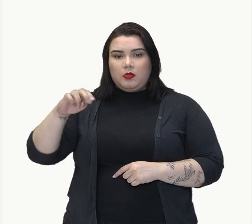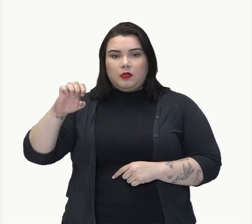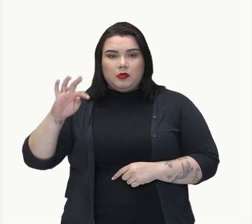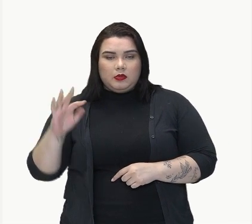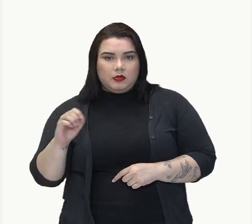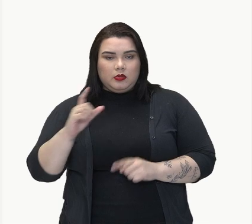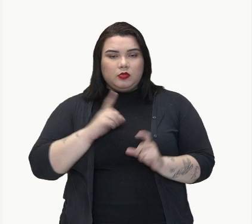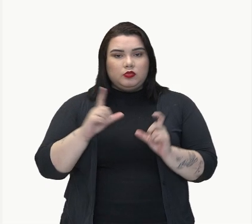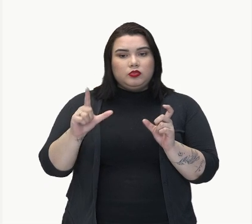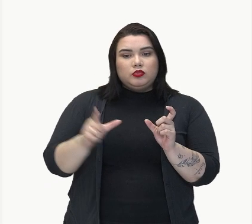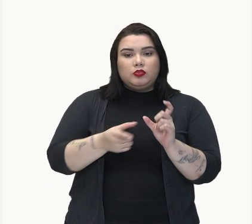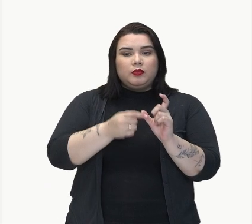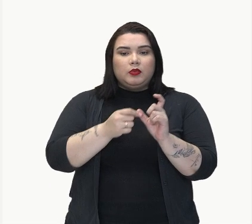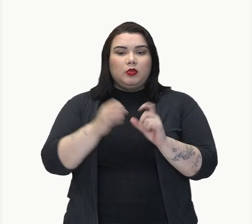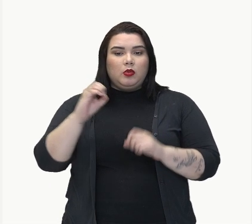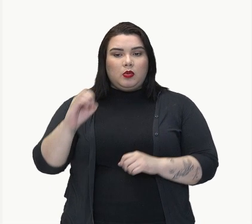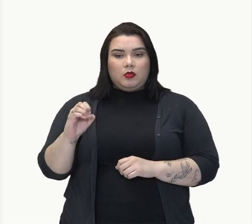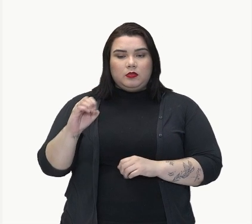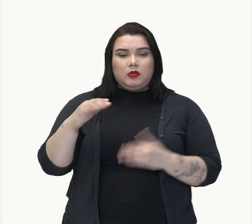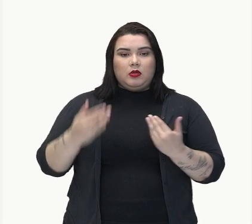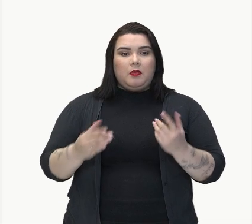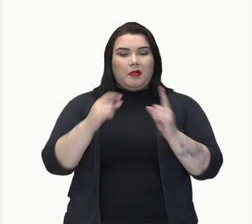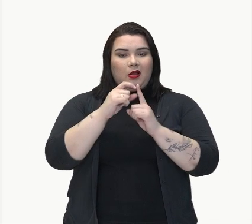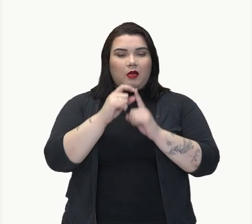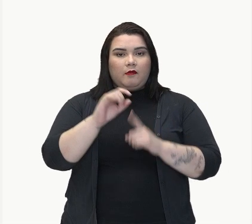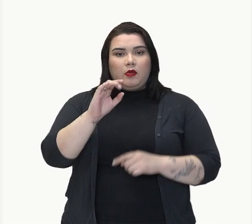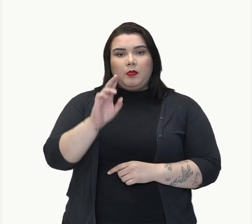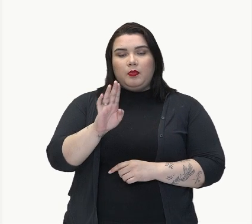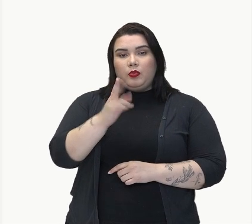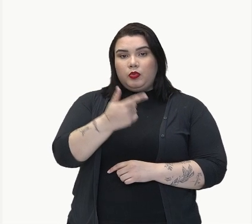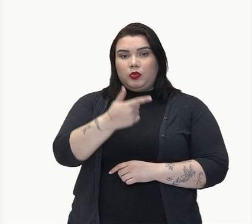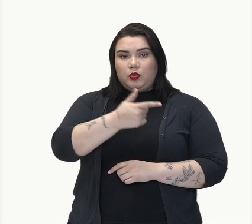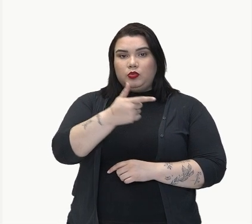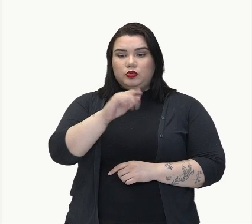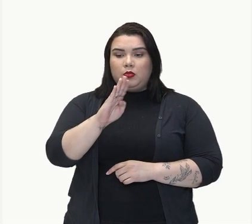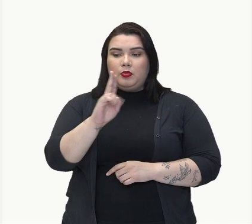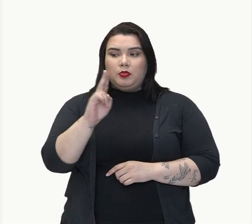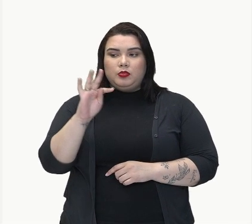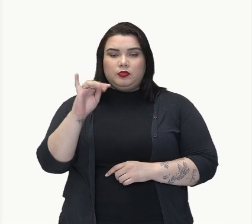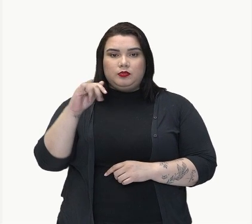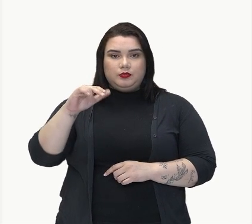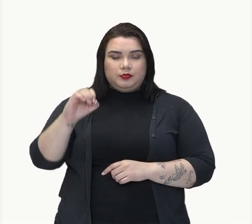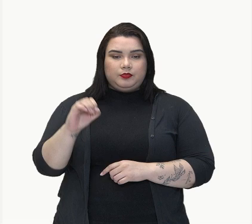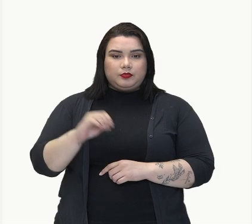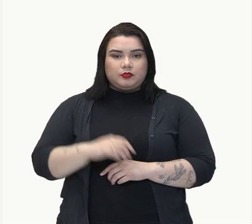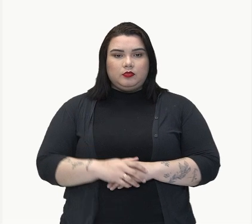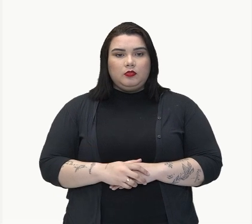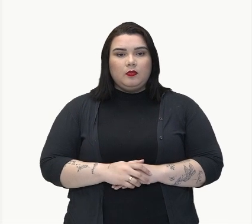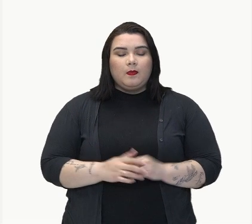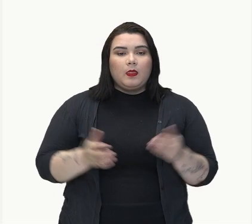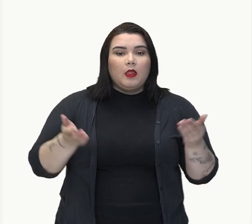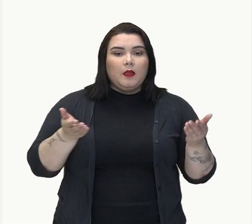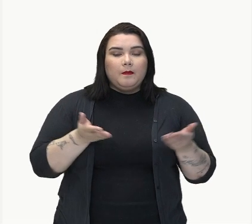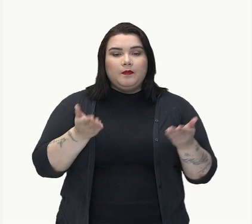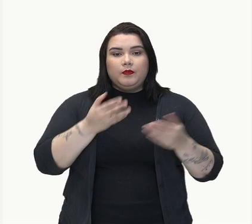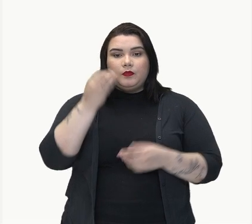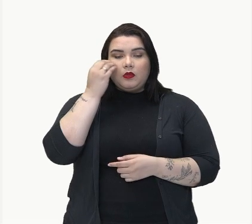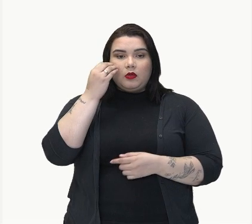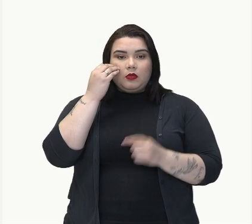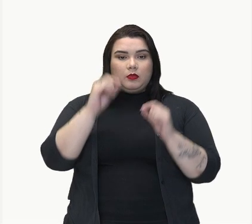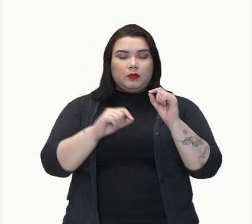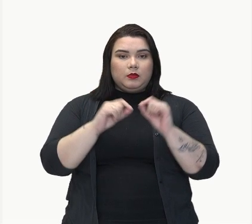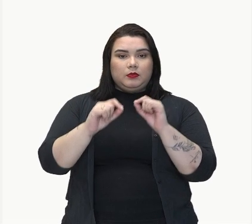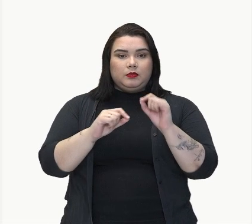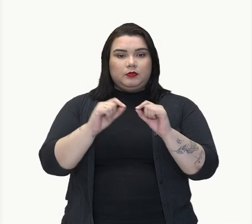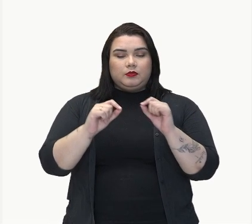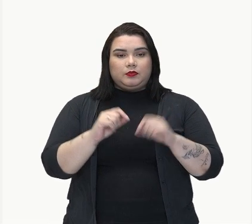composto, 2-butino. Agora, nós temos aqui um hidrocarboneto